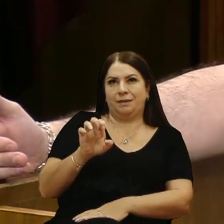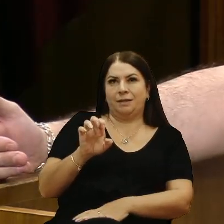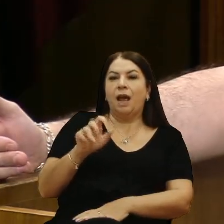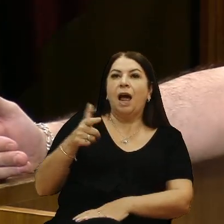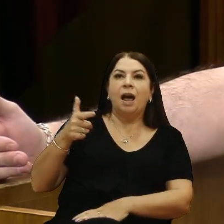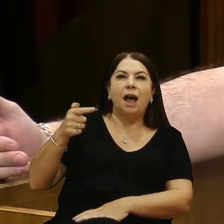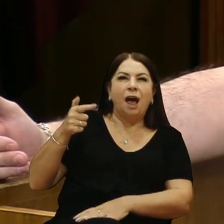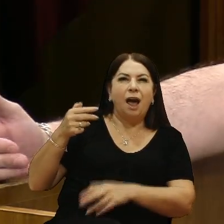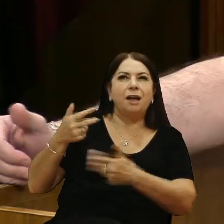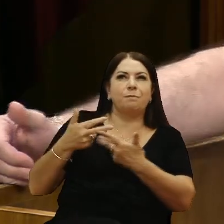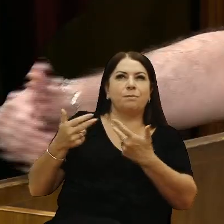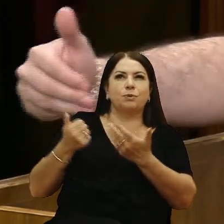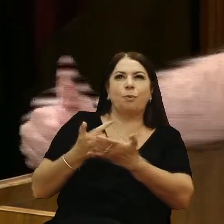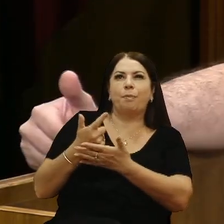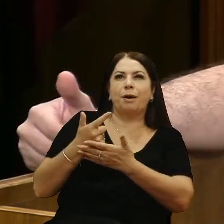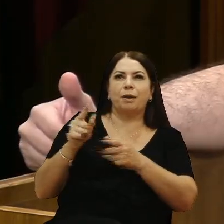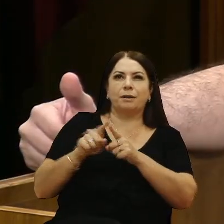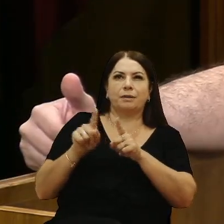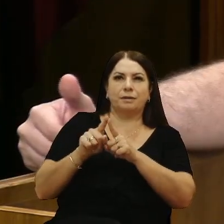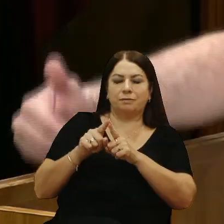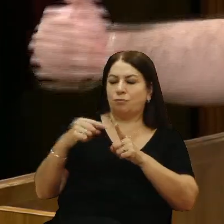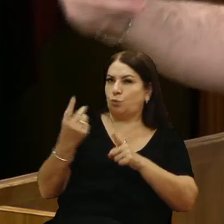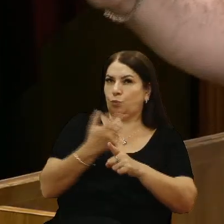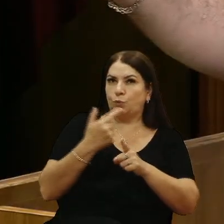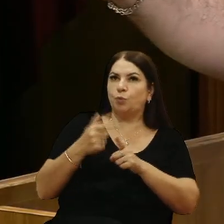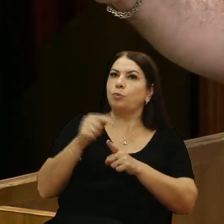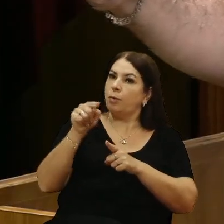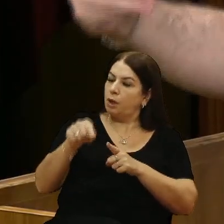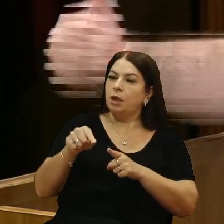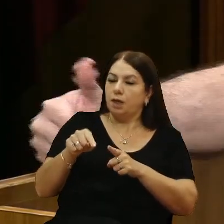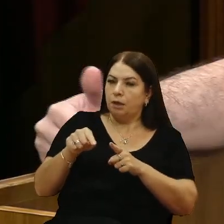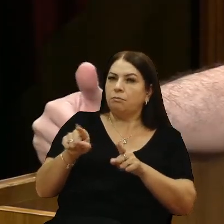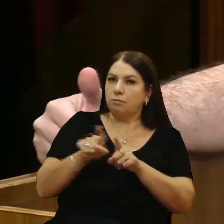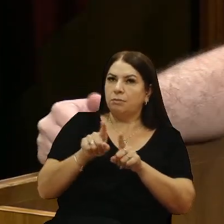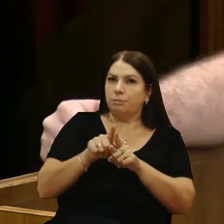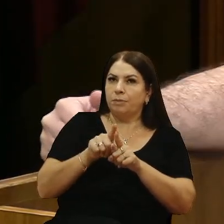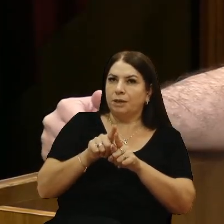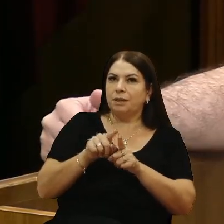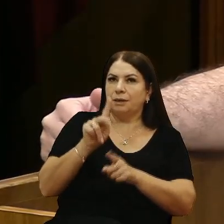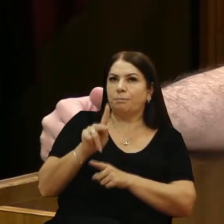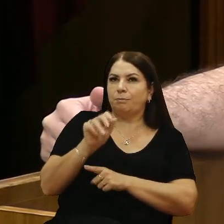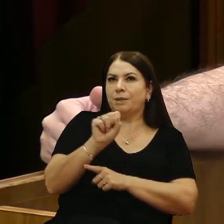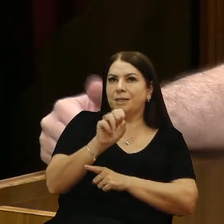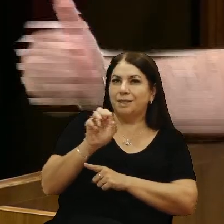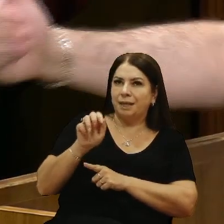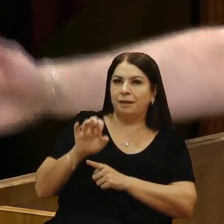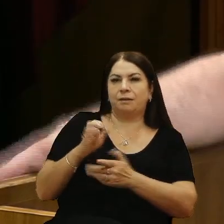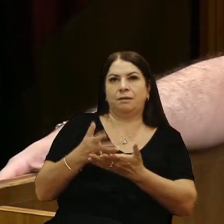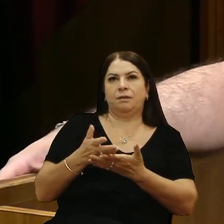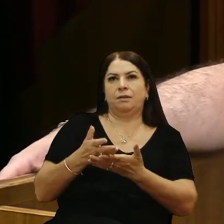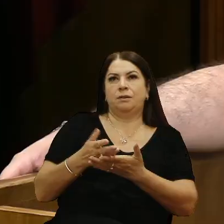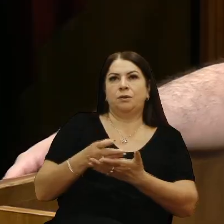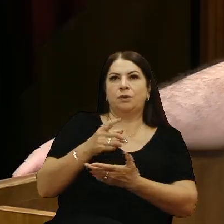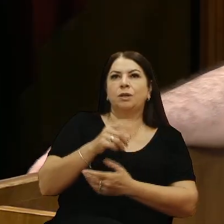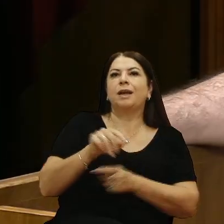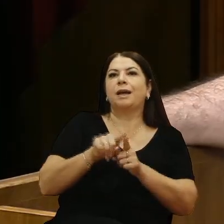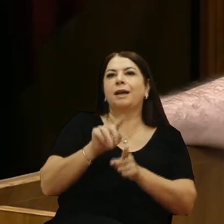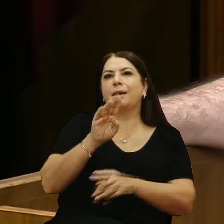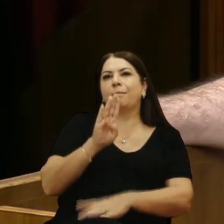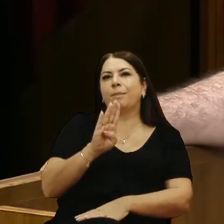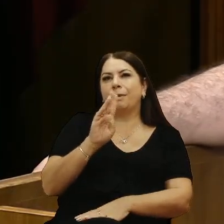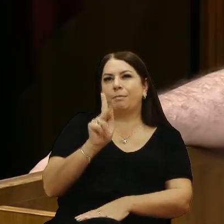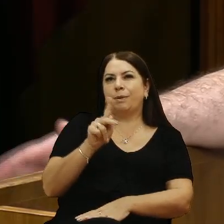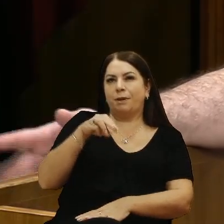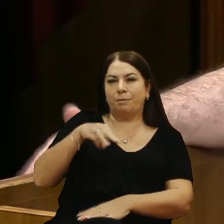armamentos comprados, armamentos de ponta, é via PSEG. O 12 BPM também está